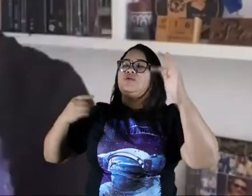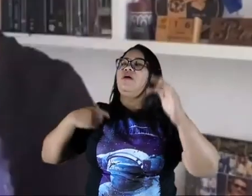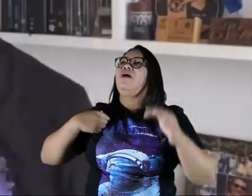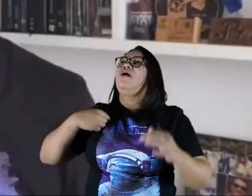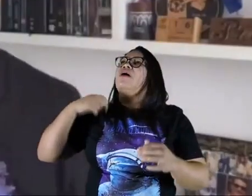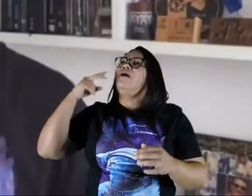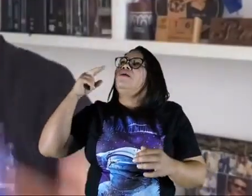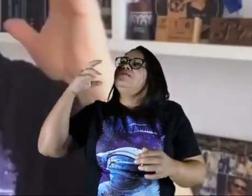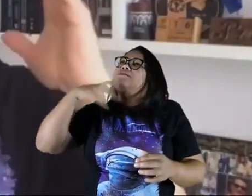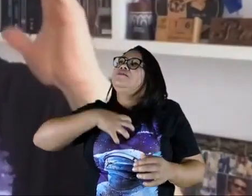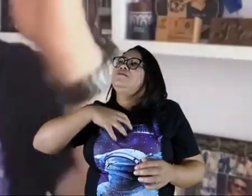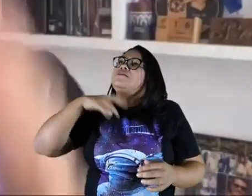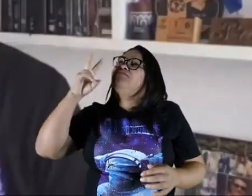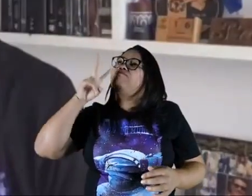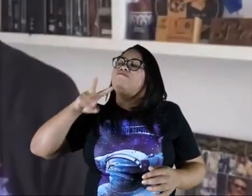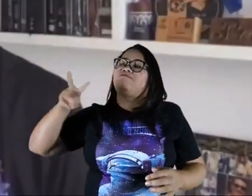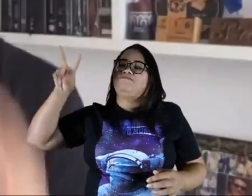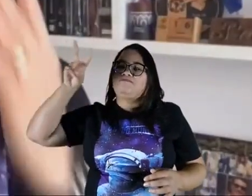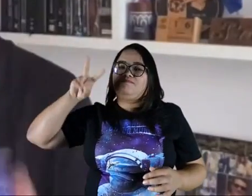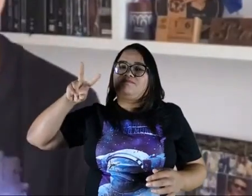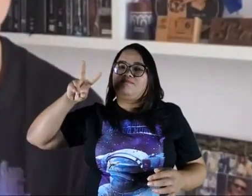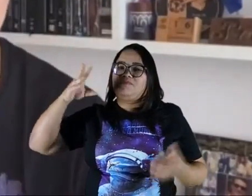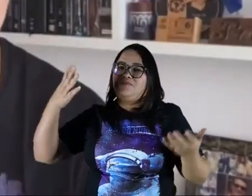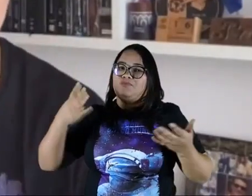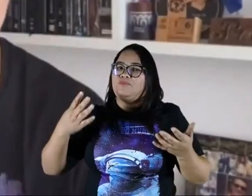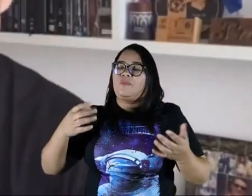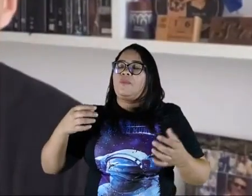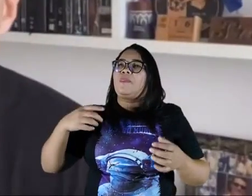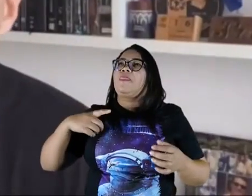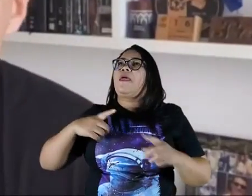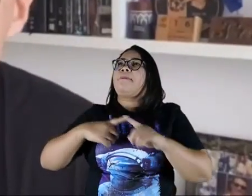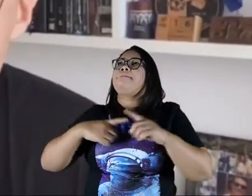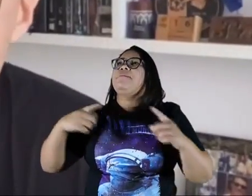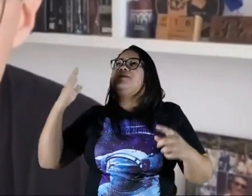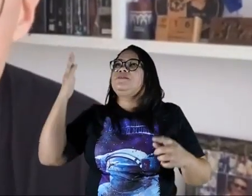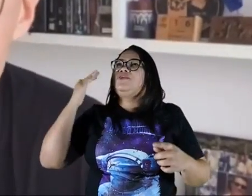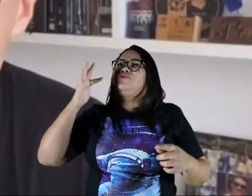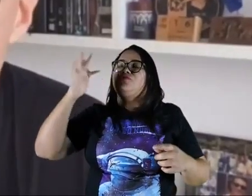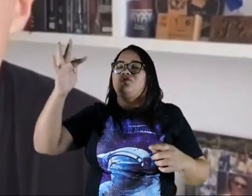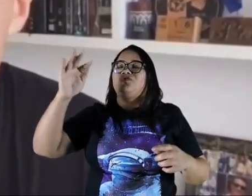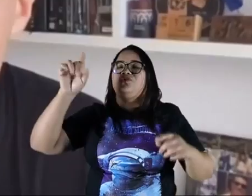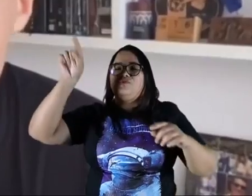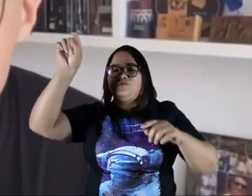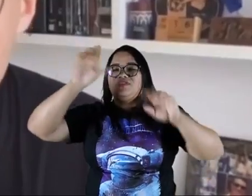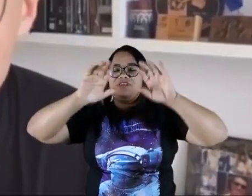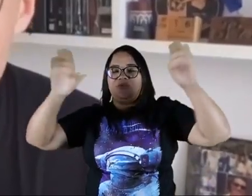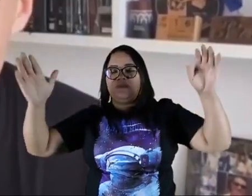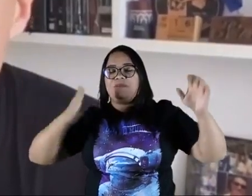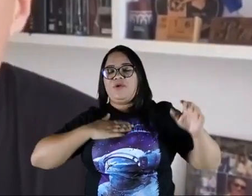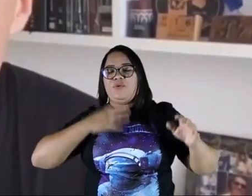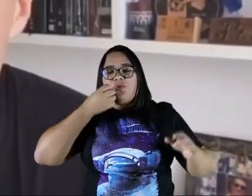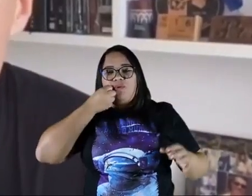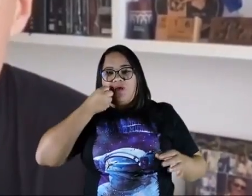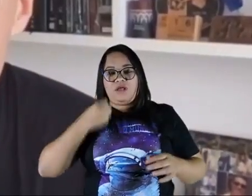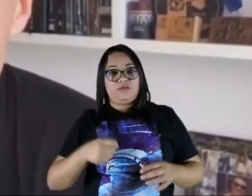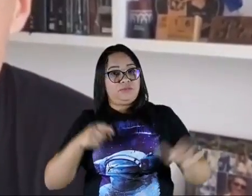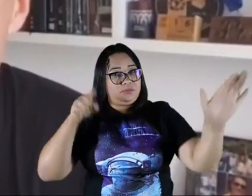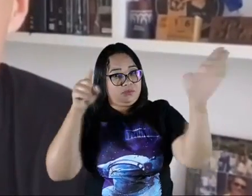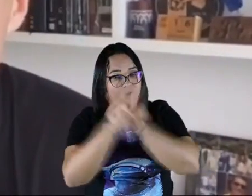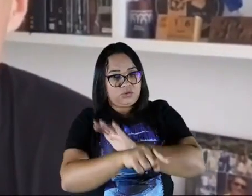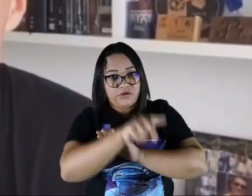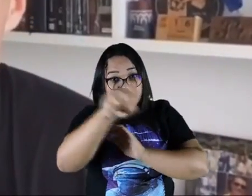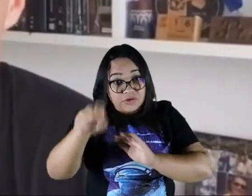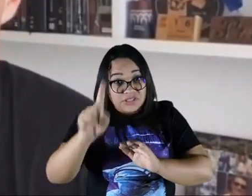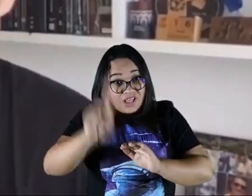o invisível, eu posso ver o futuro, posso ver o meu lugar. Jovem, você é do outro mundo?